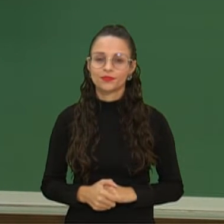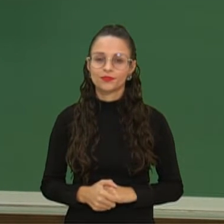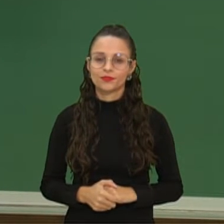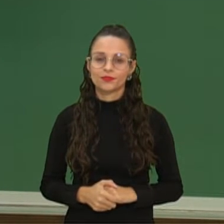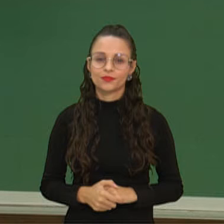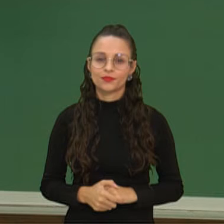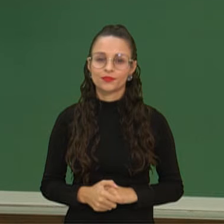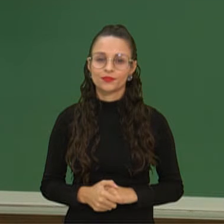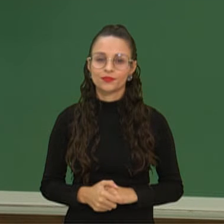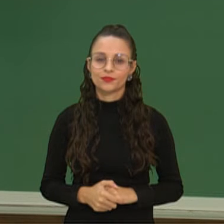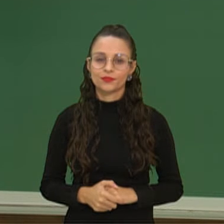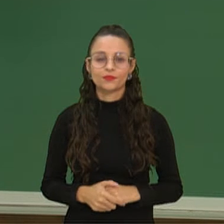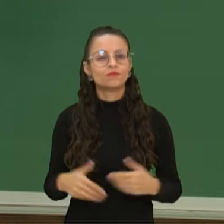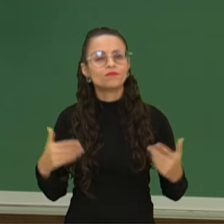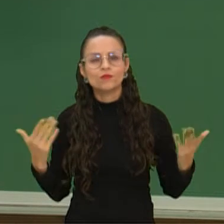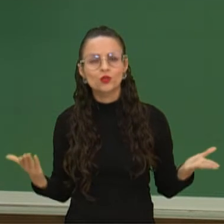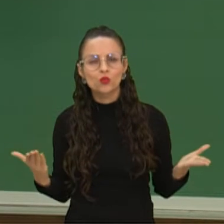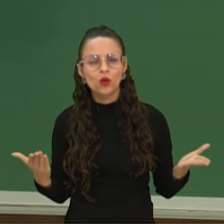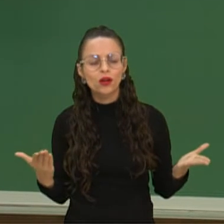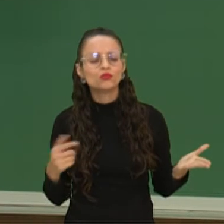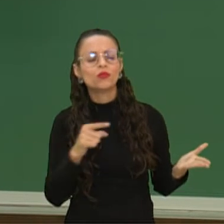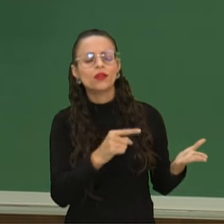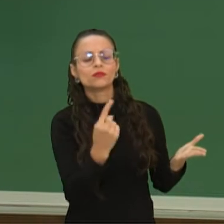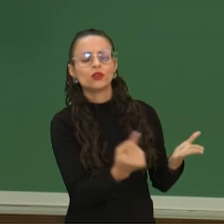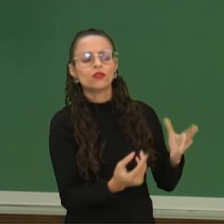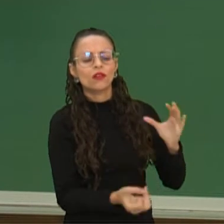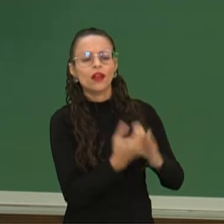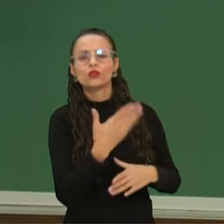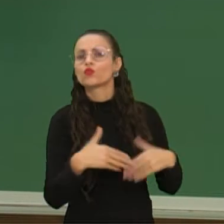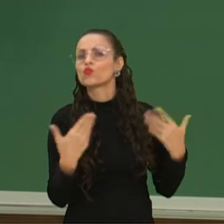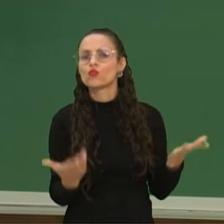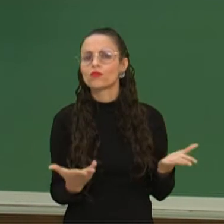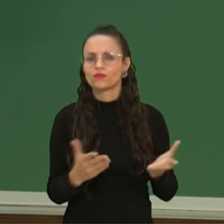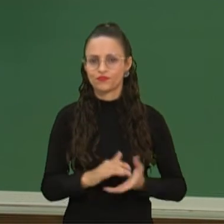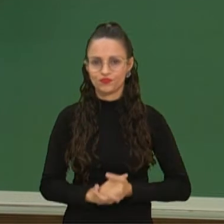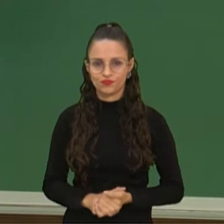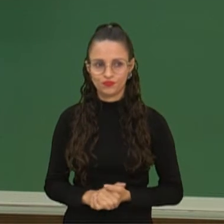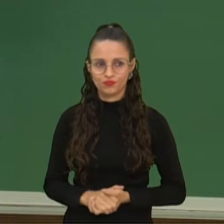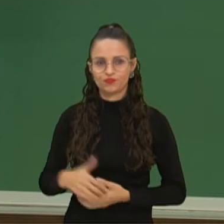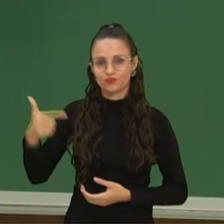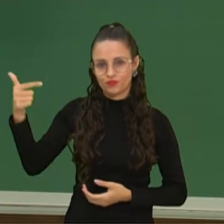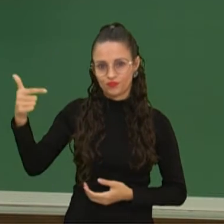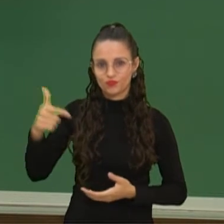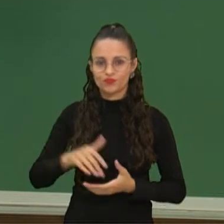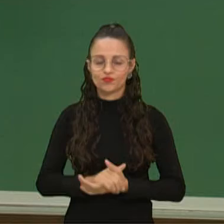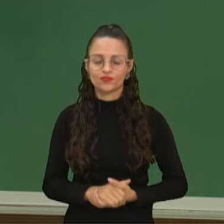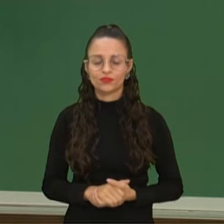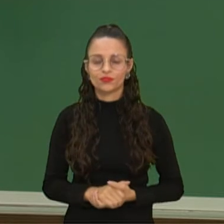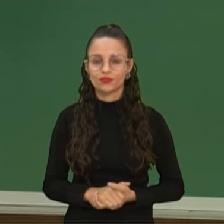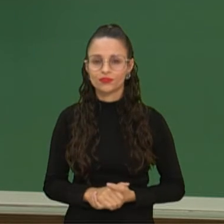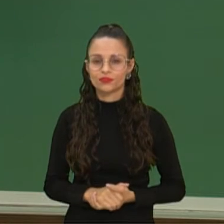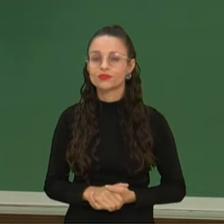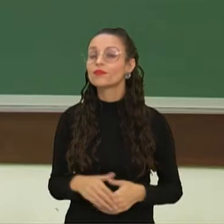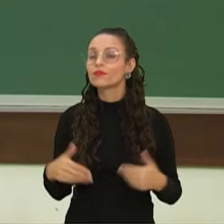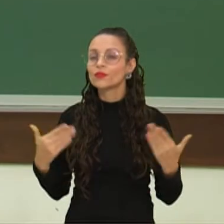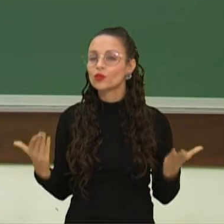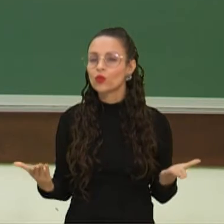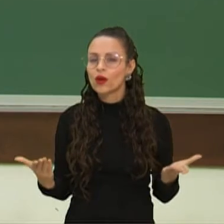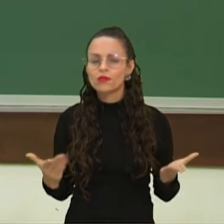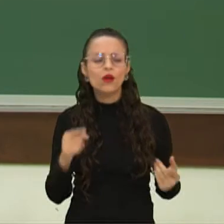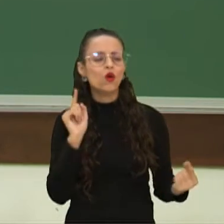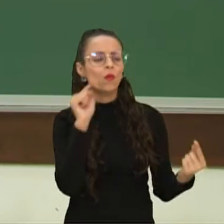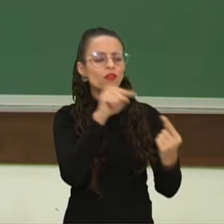oven created? Quando que o micro-ondas foi criado? Number two. Which was the real intention? E qual que foi a